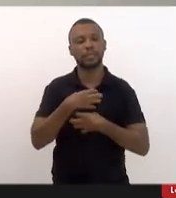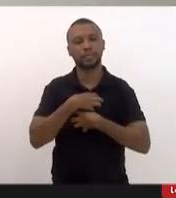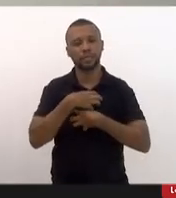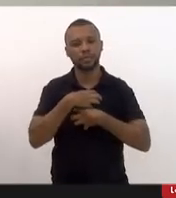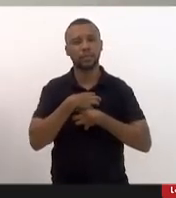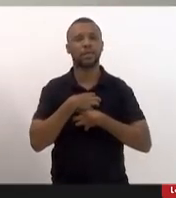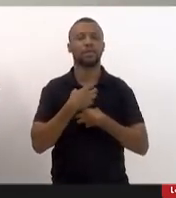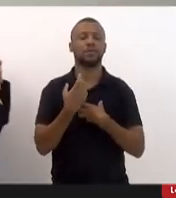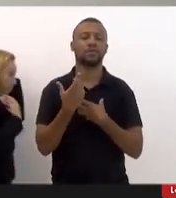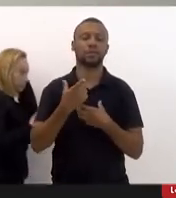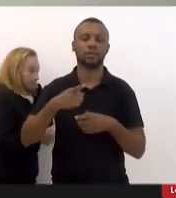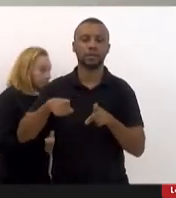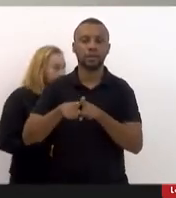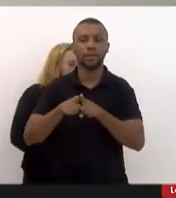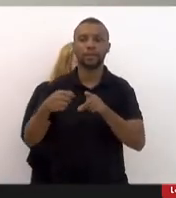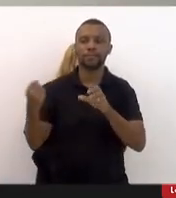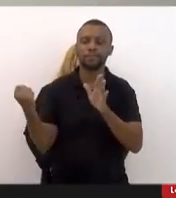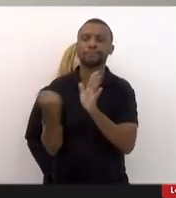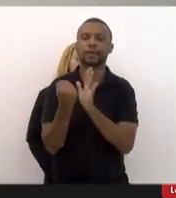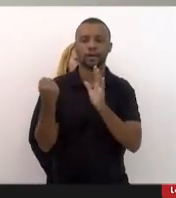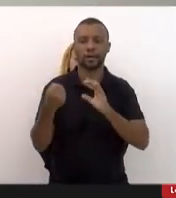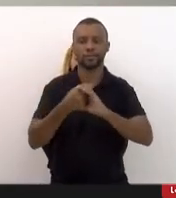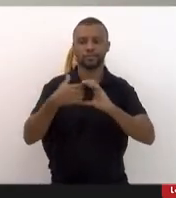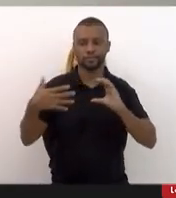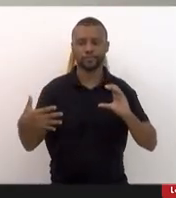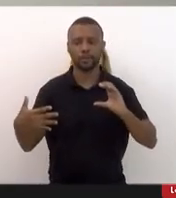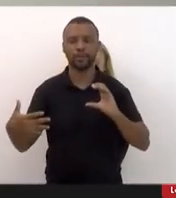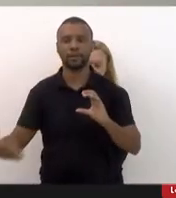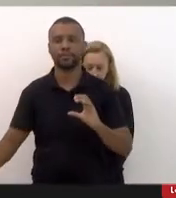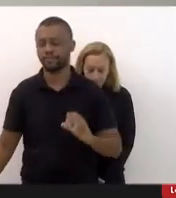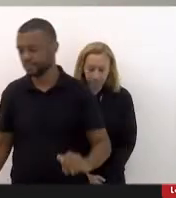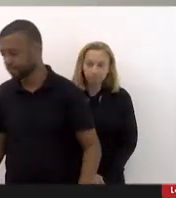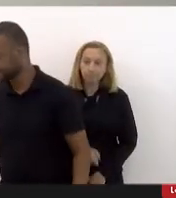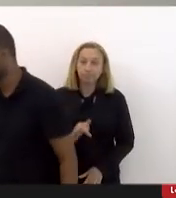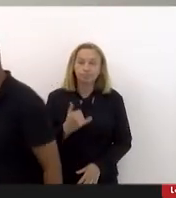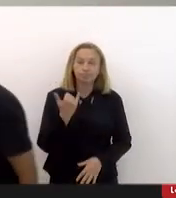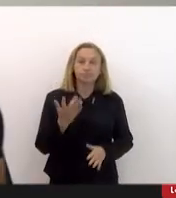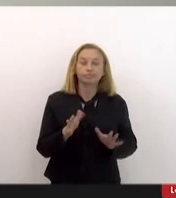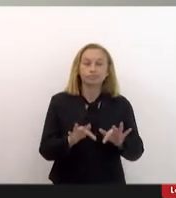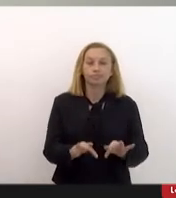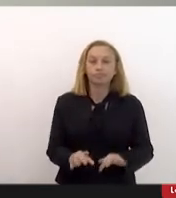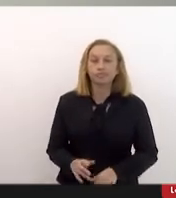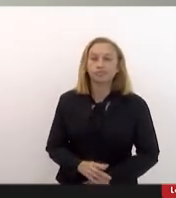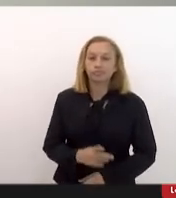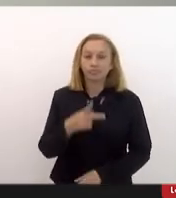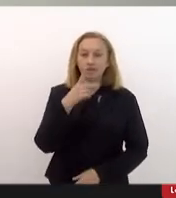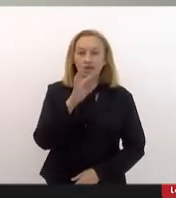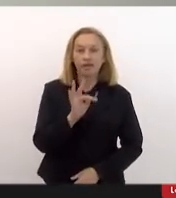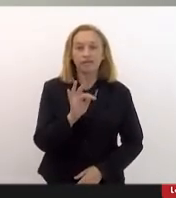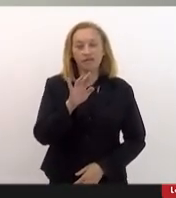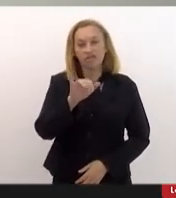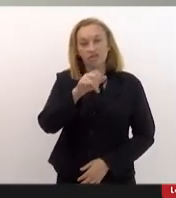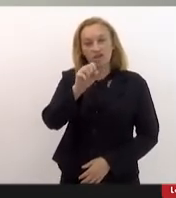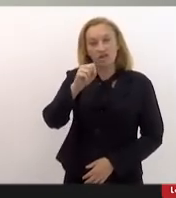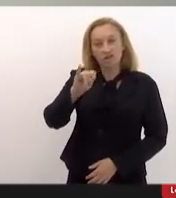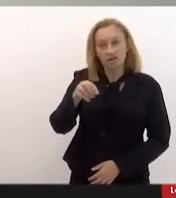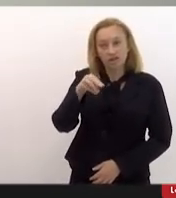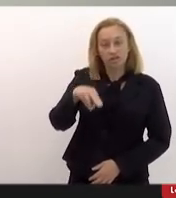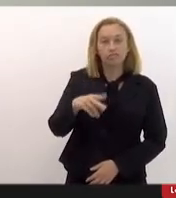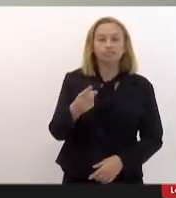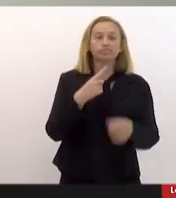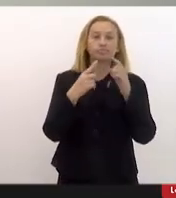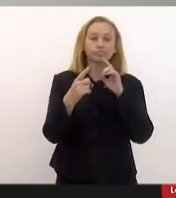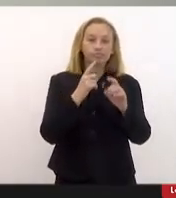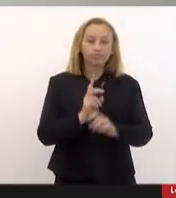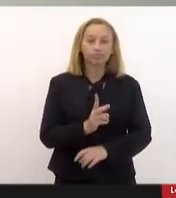que se configura também nos dados atuais, né? E, por fim, só para concluir, dizer que a FIRJAN continua à disposição dos senhores para discussão,